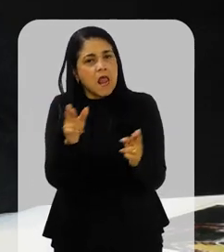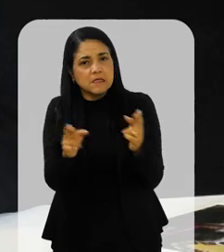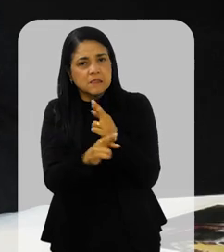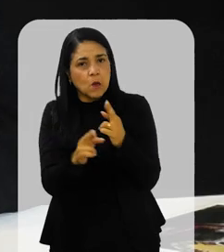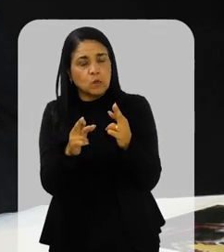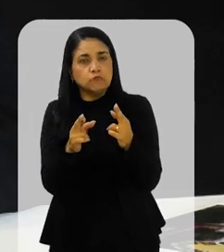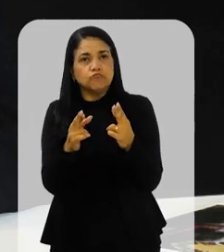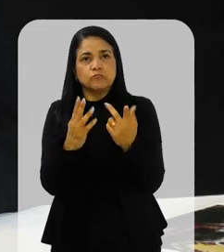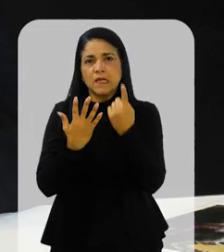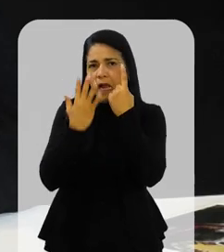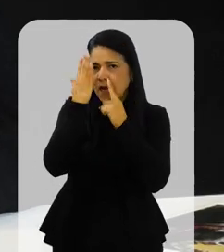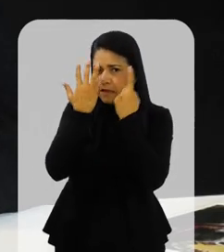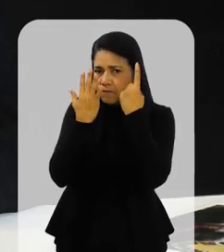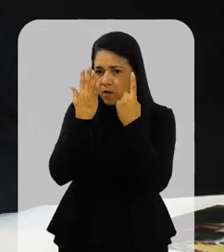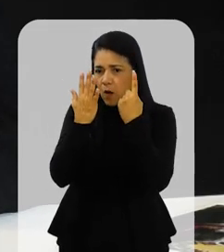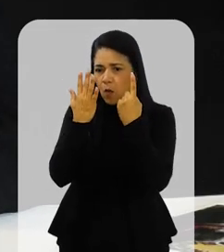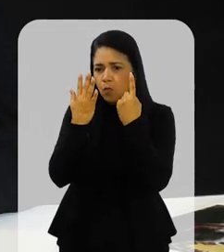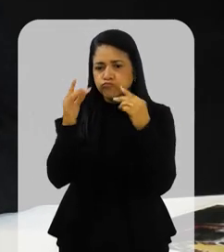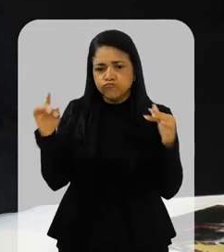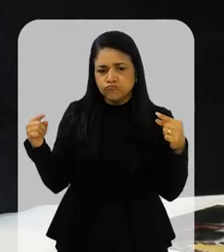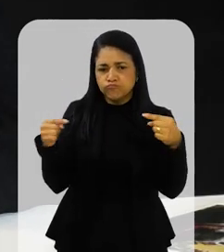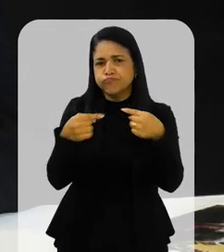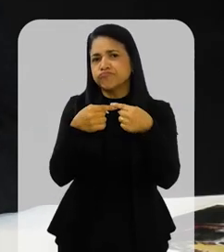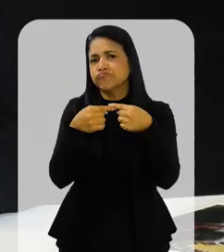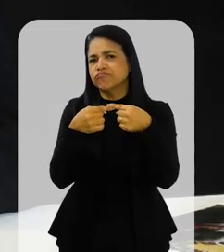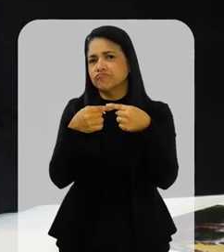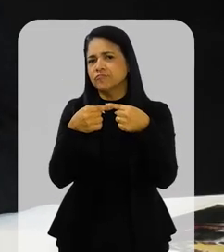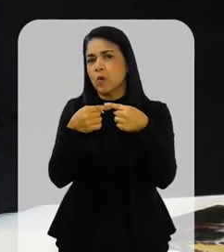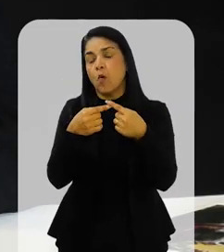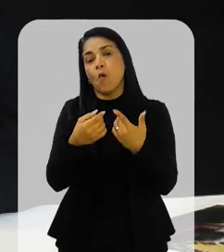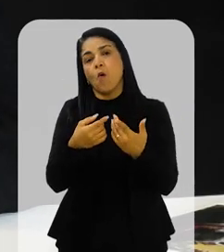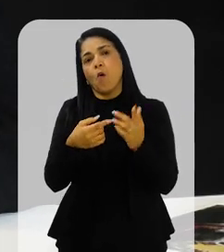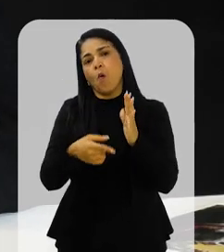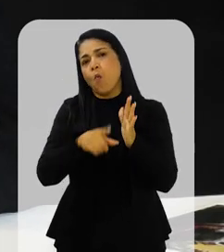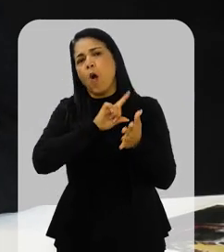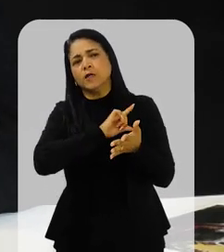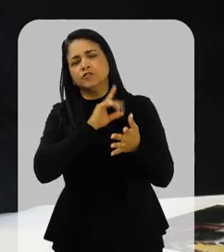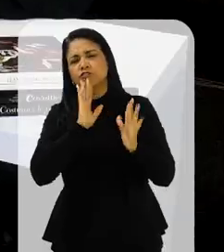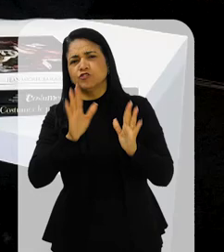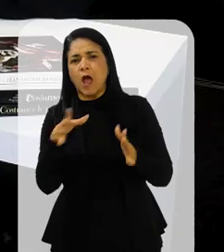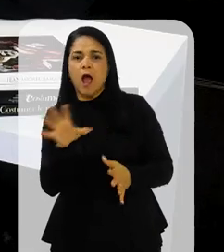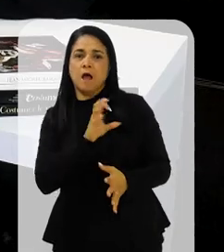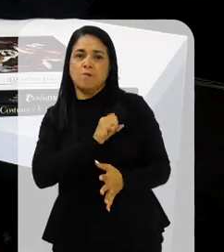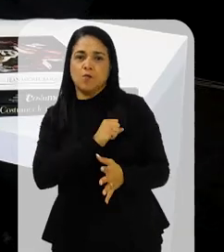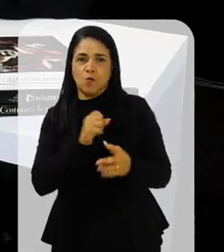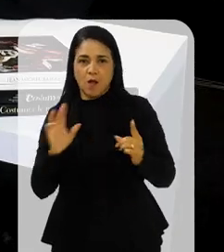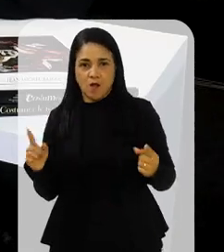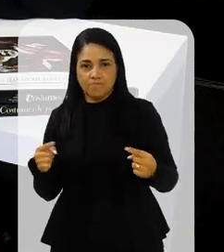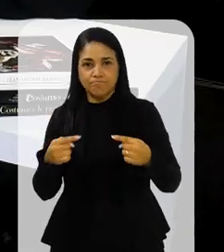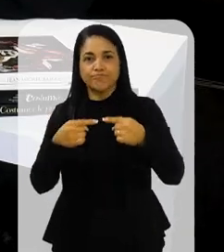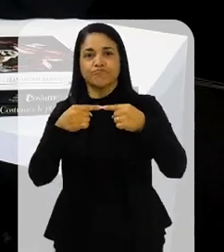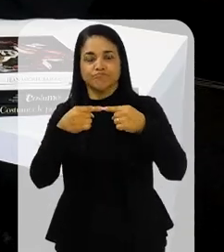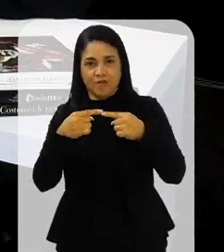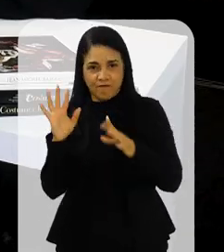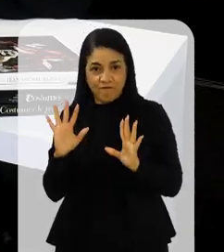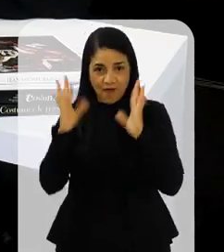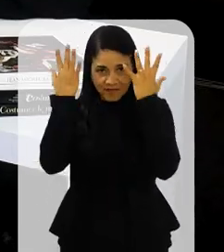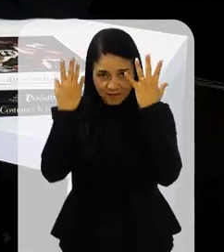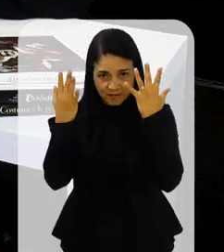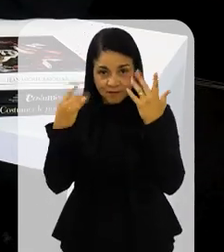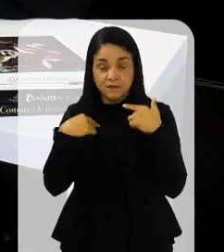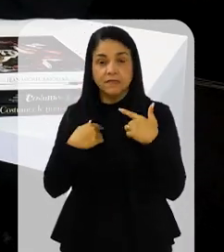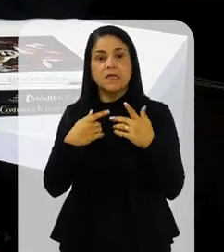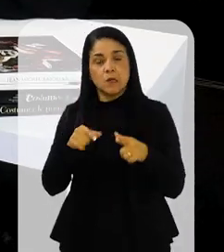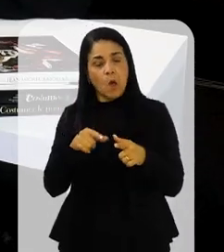o carnaval ou ela já anteriormente já proporcionava essa paixão? Eu acho que o encantamento do carnaval leva